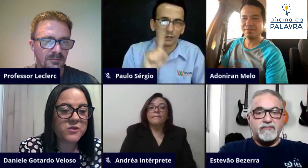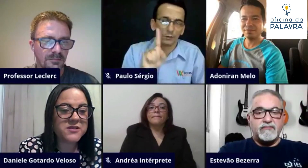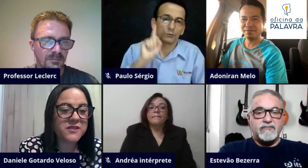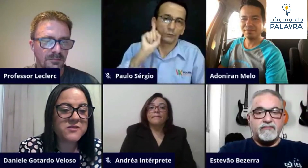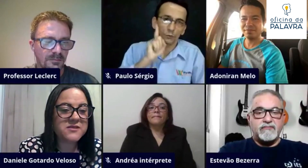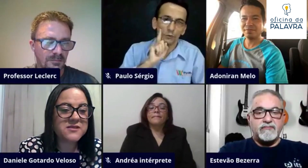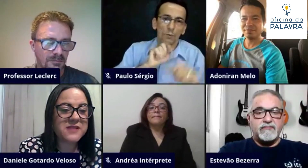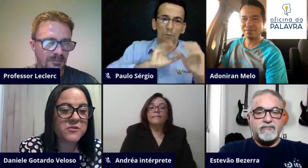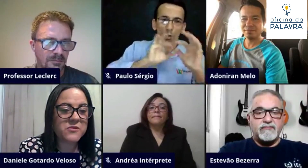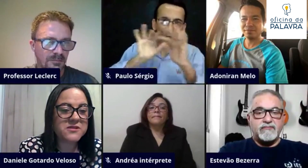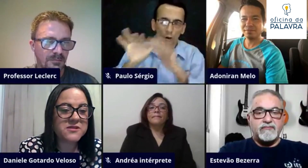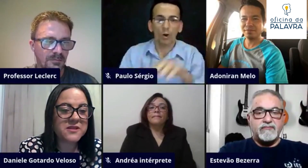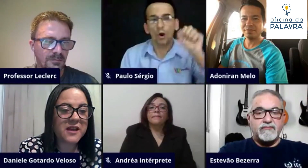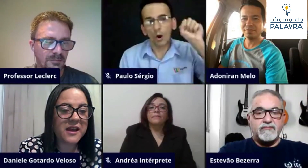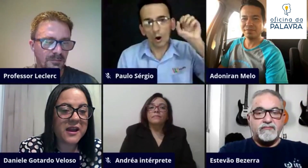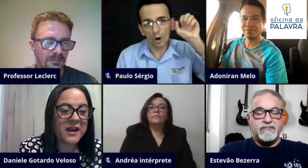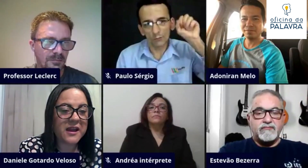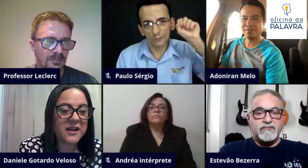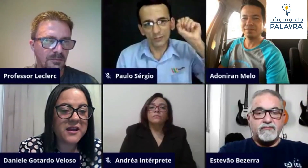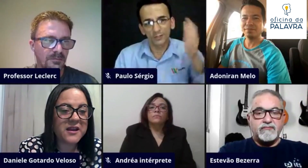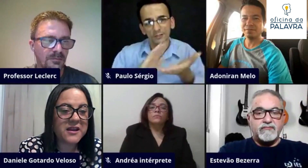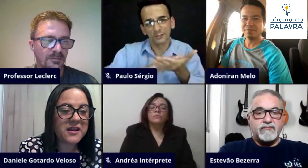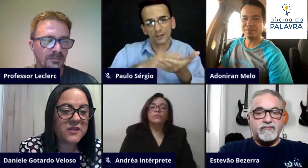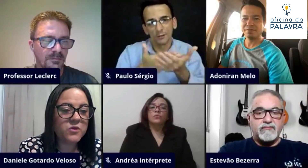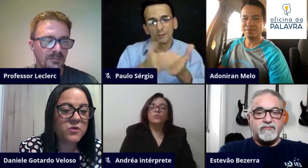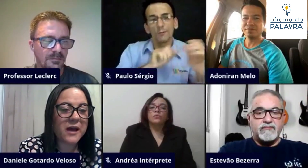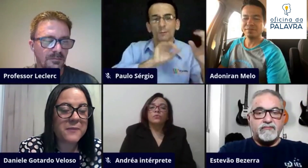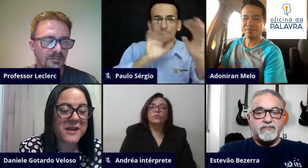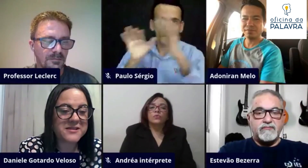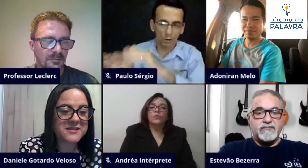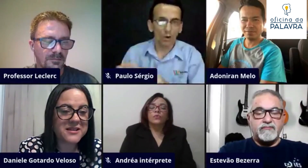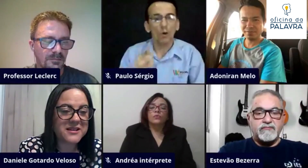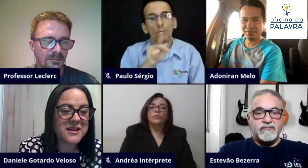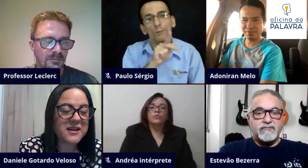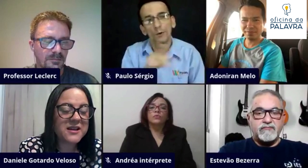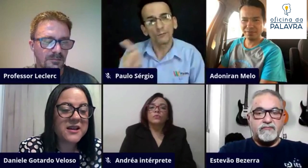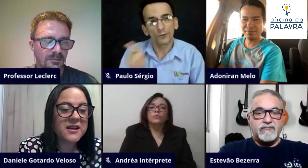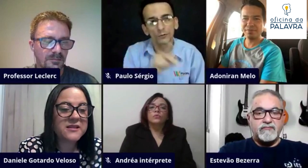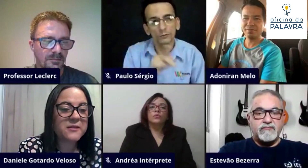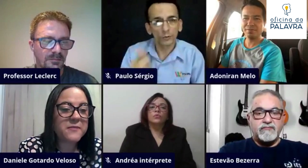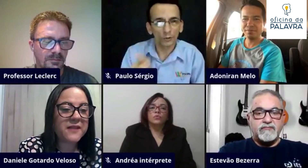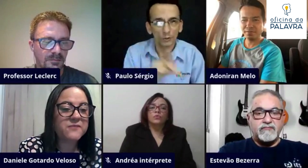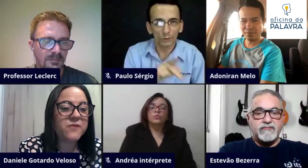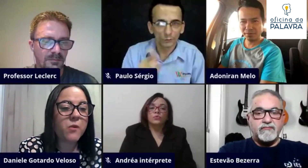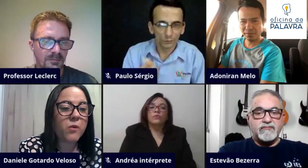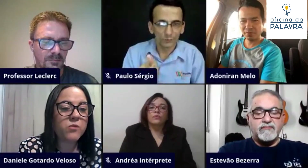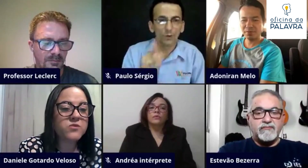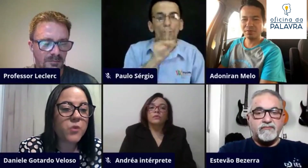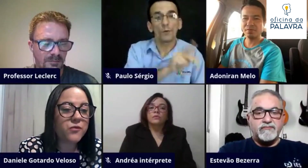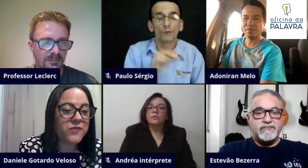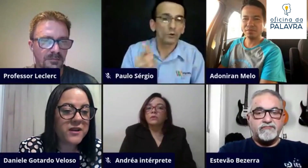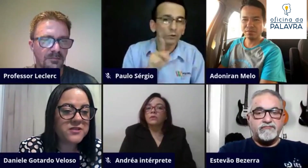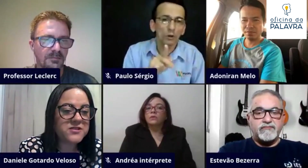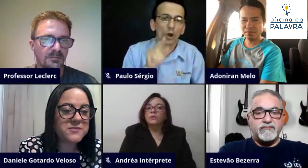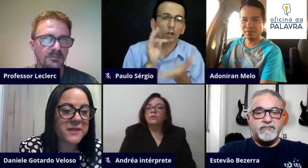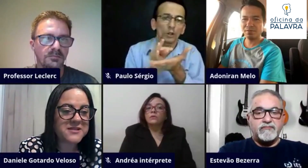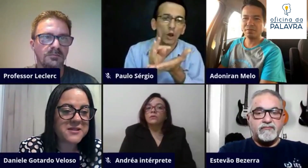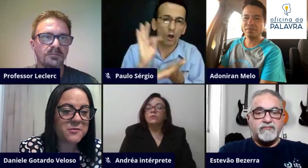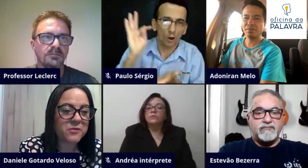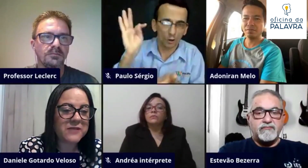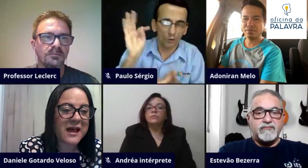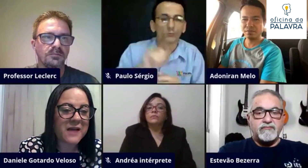e há 2 anos temos ido a Brasília. Também vão alguns